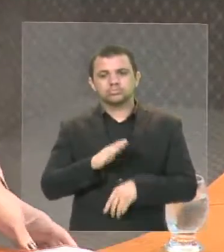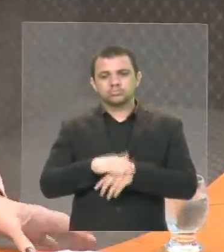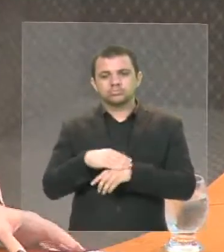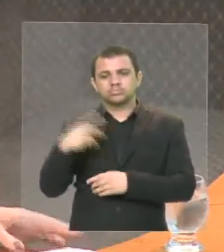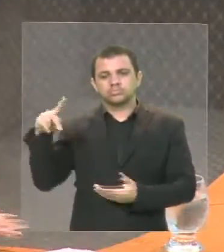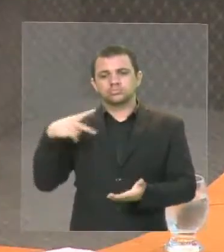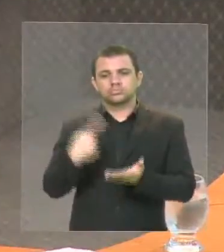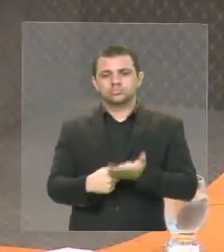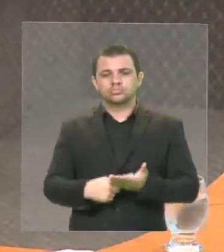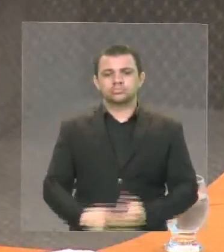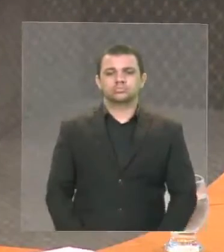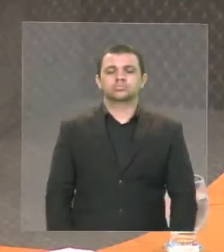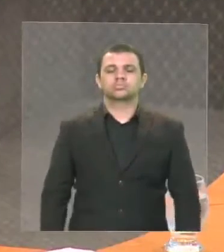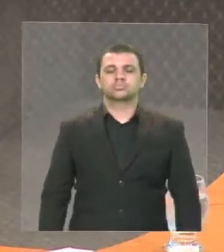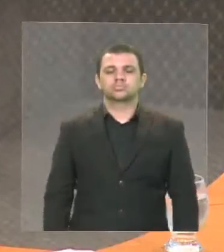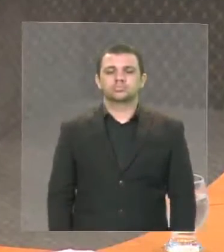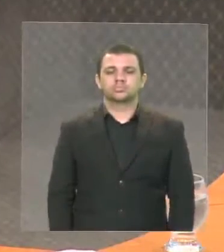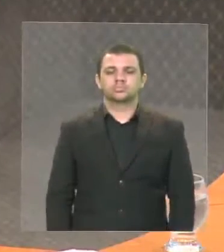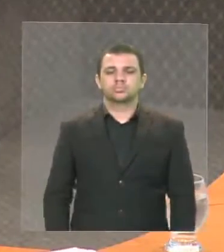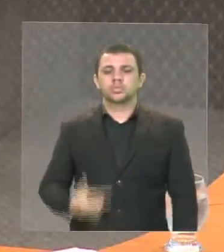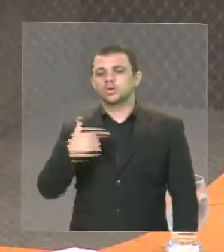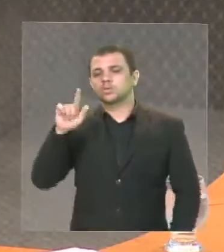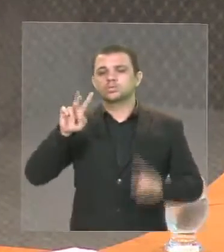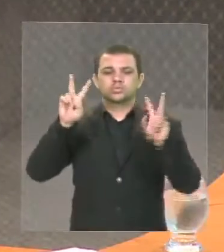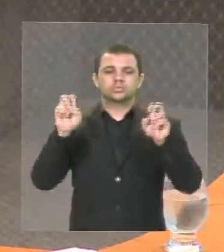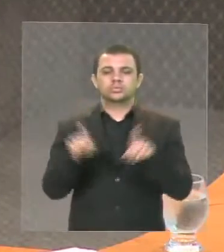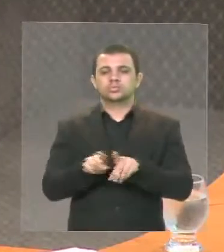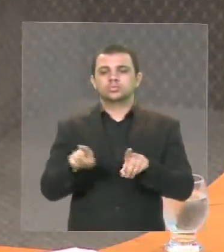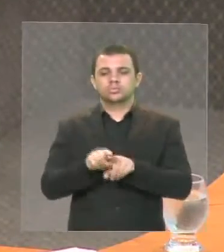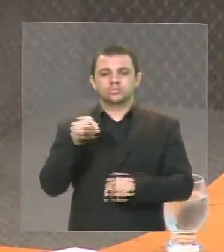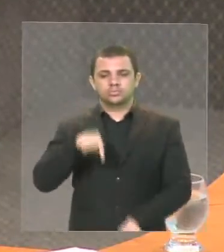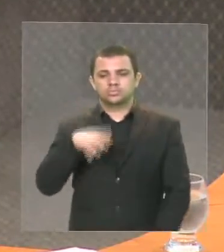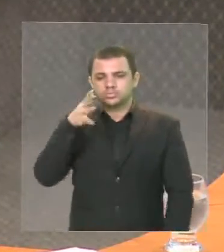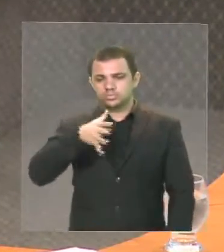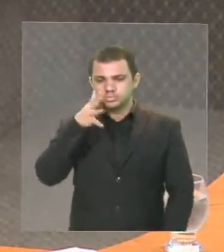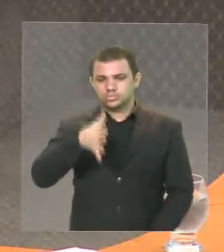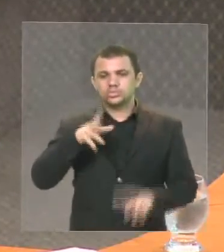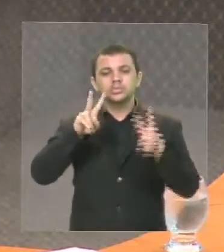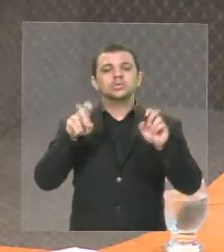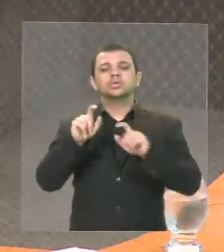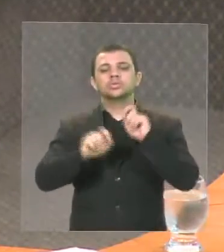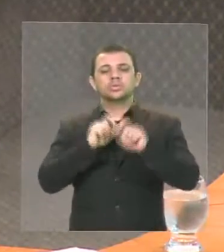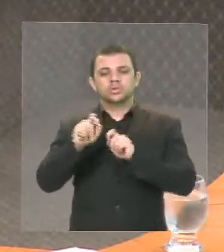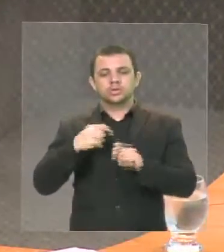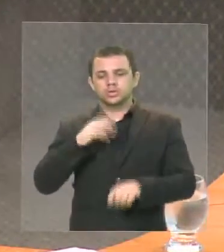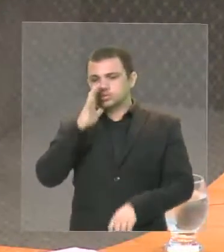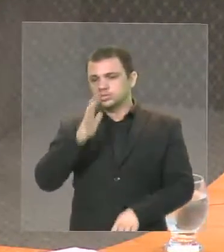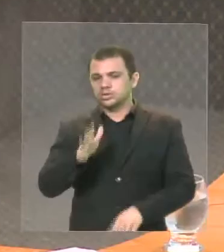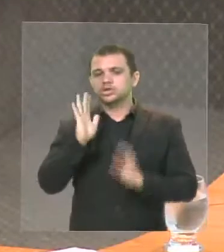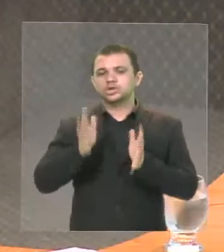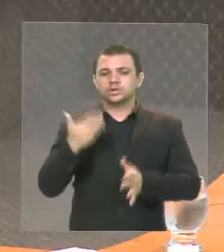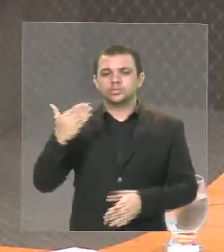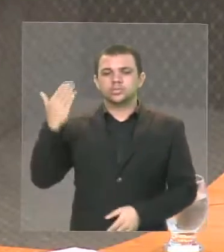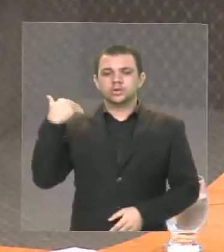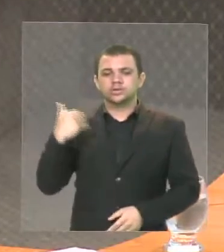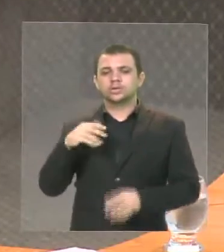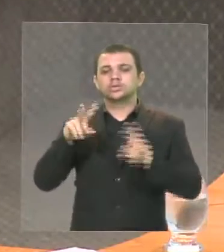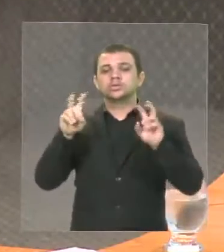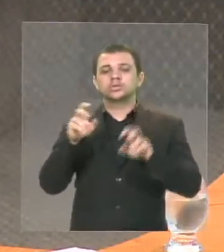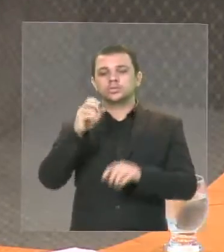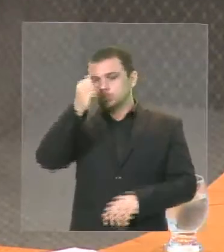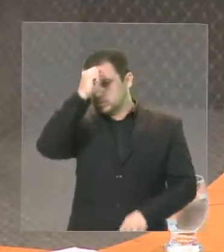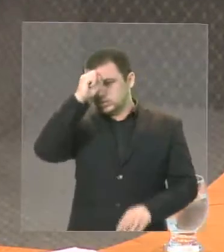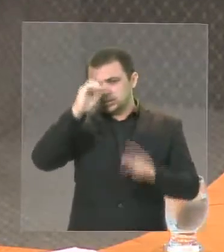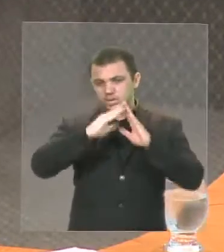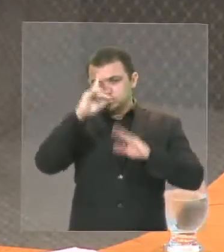compromissos. Outro assunto que venho tratar nessa tribuna é sobre uma denúncia que eu já havia feito sobre o Hospital Presidente